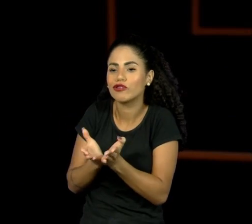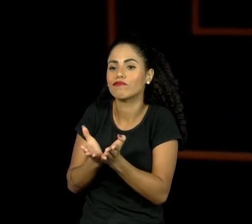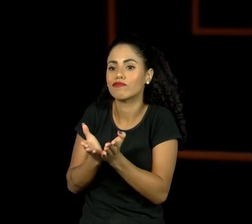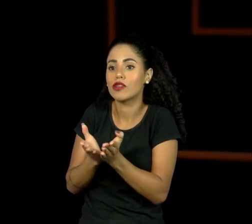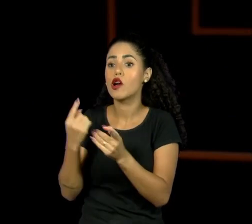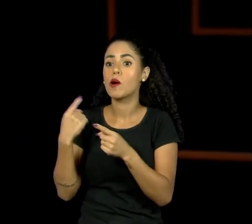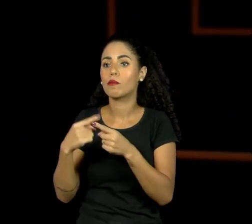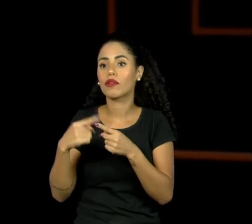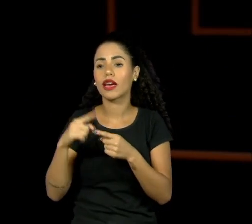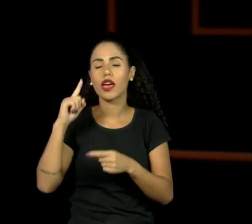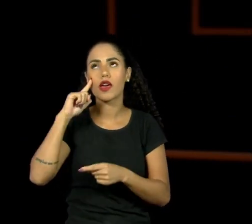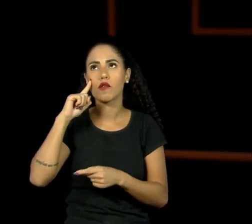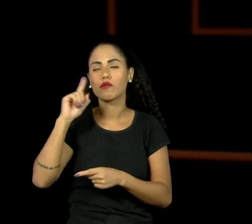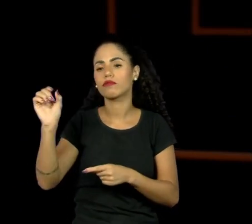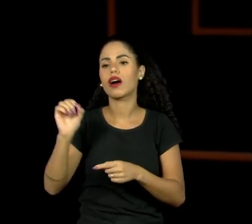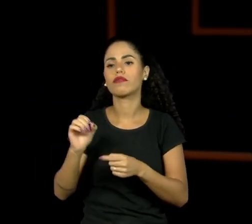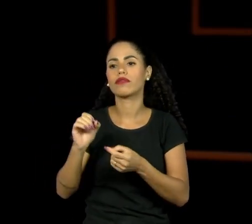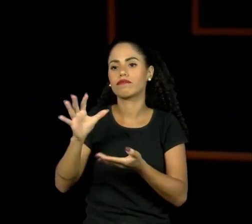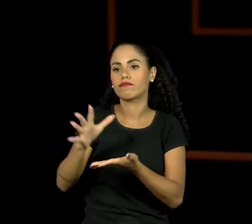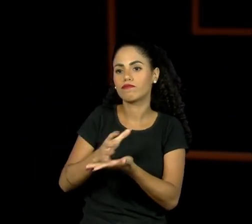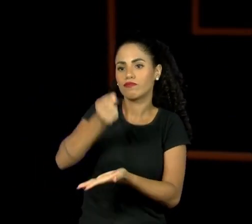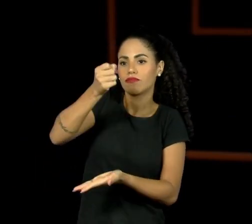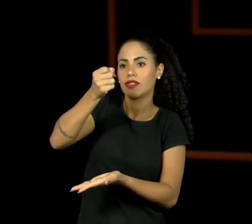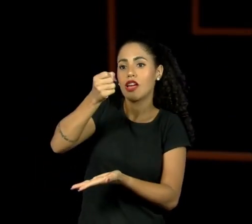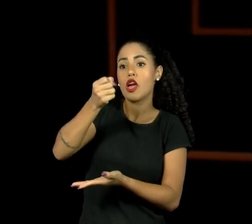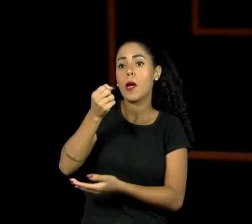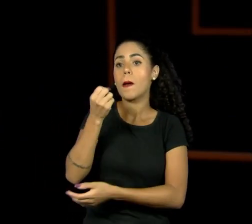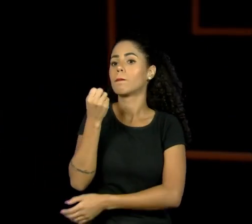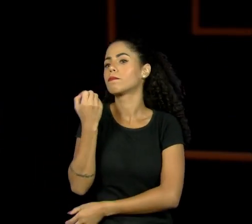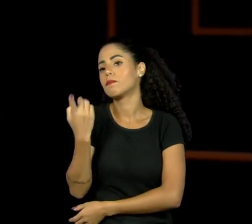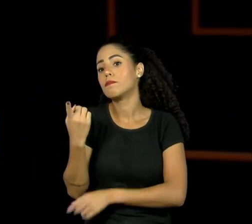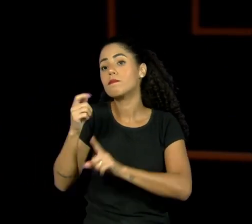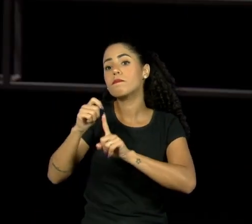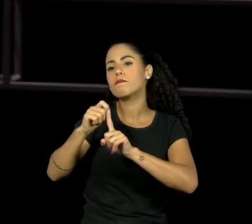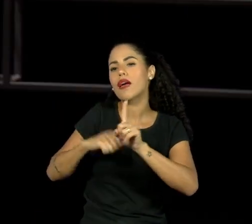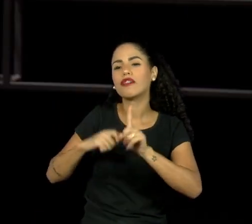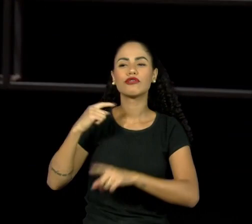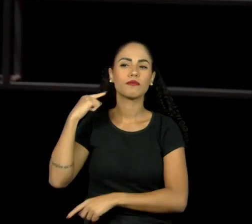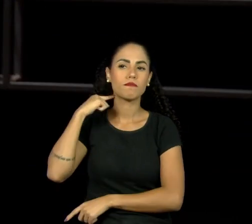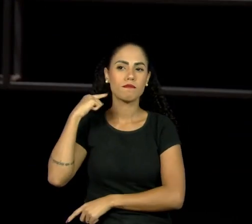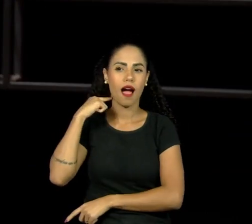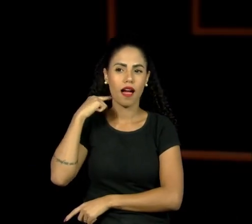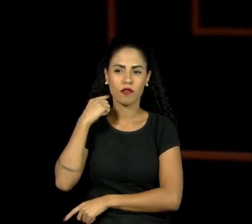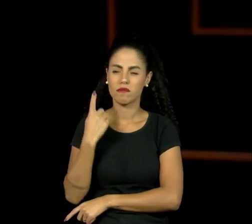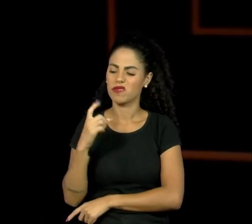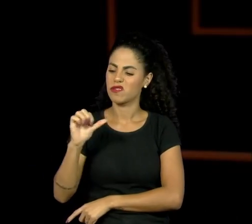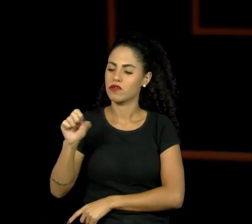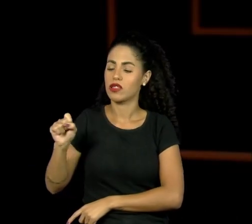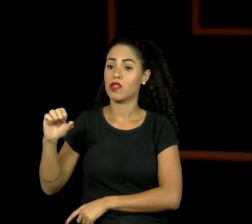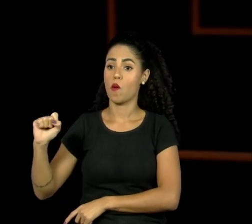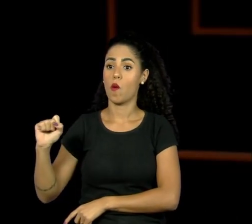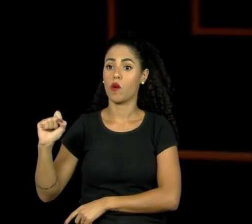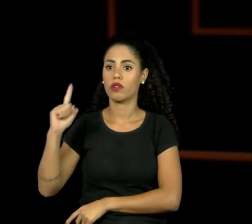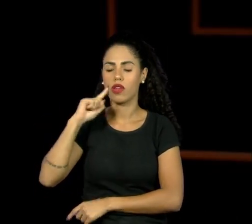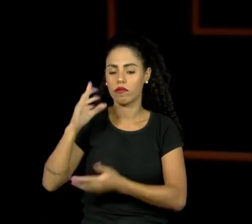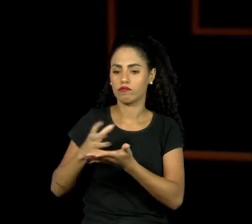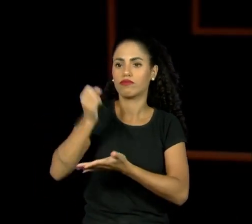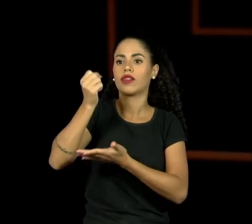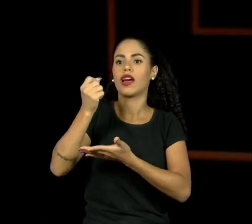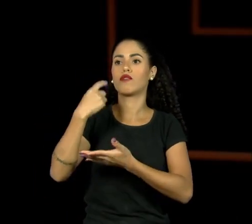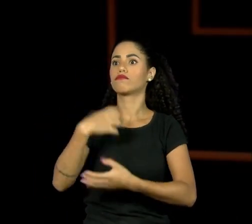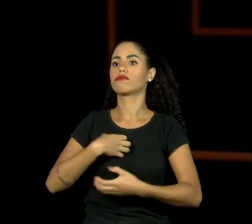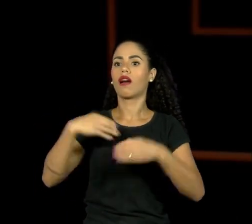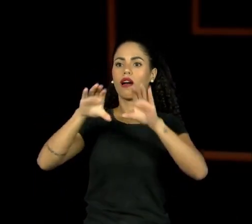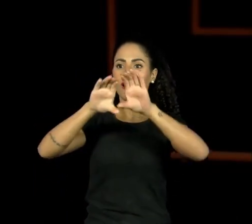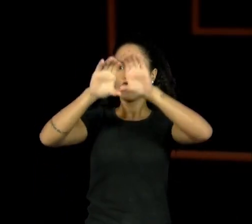um arrebatamento em maio de 1999, fui parar lá no céu, contei, pronto, posso fazer mais nada, está contado. E aí foi demais.